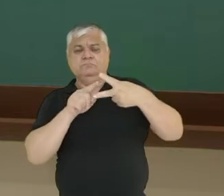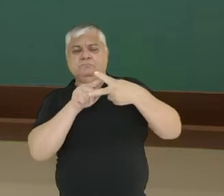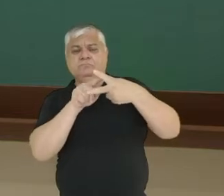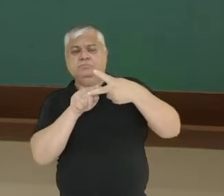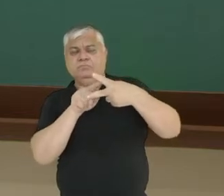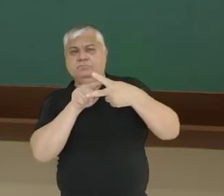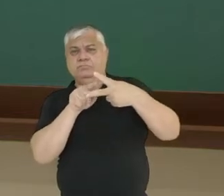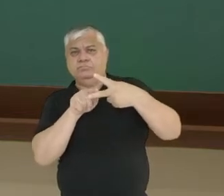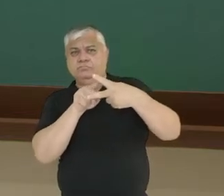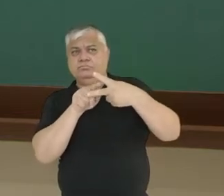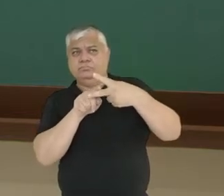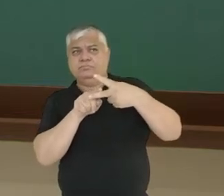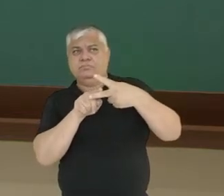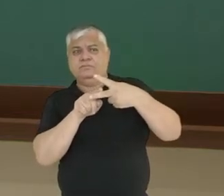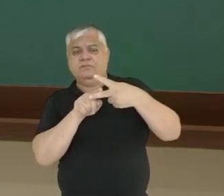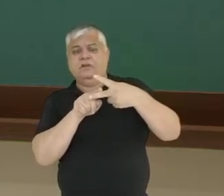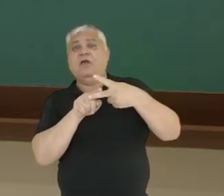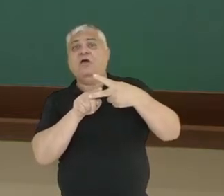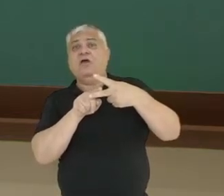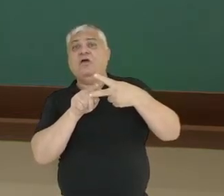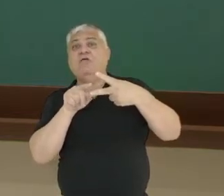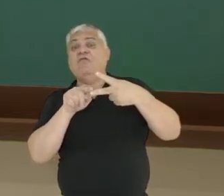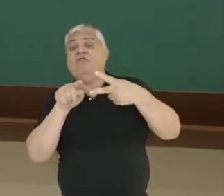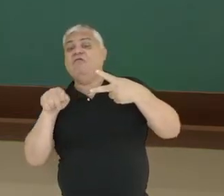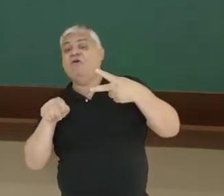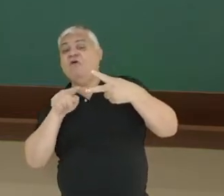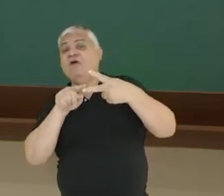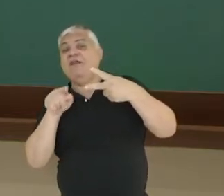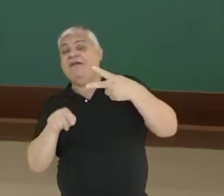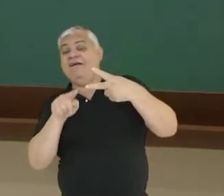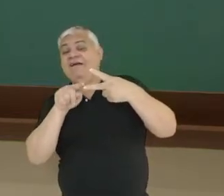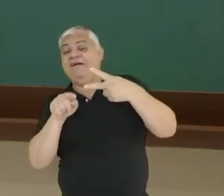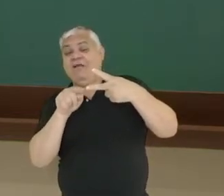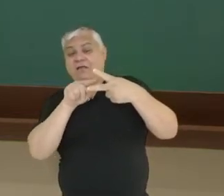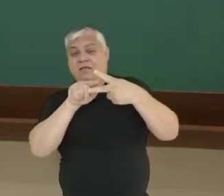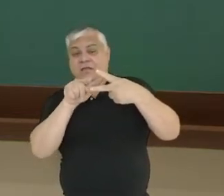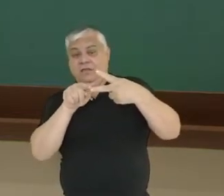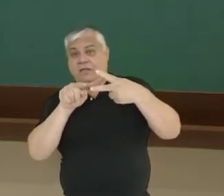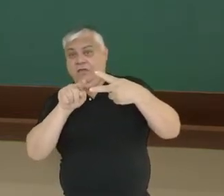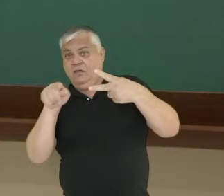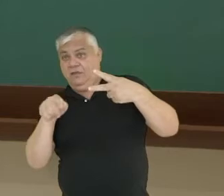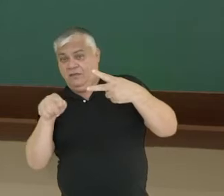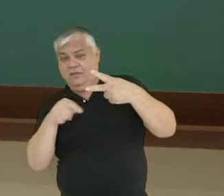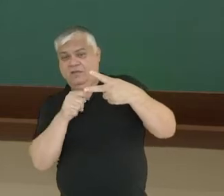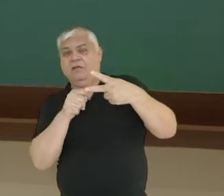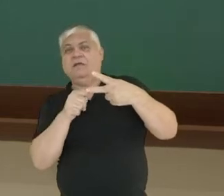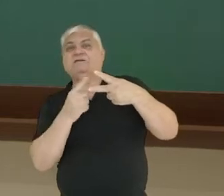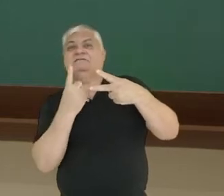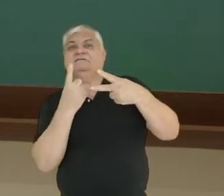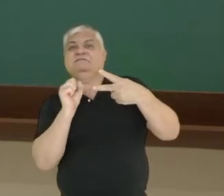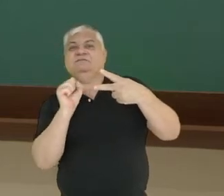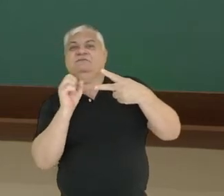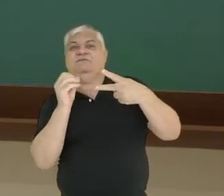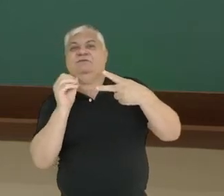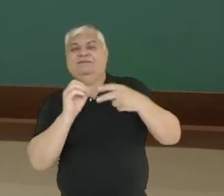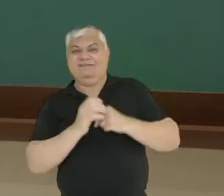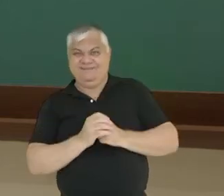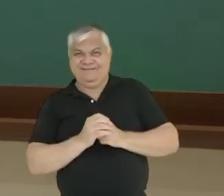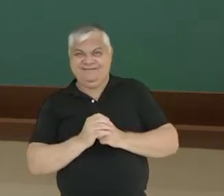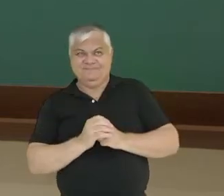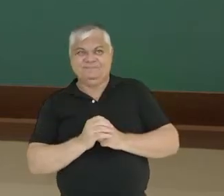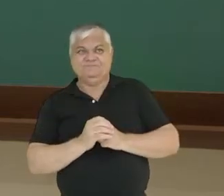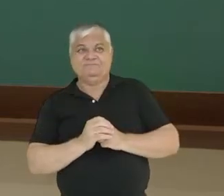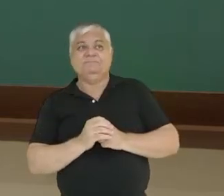mais o seu ângulo externo correspondente, a soma tem que dar 180 graus,